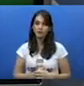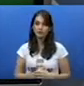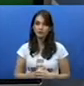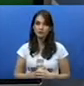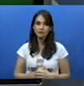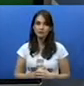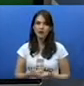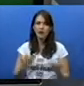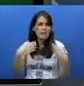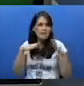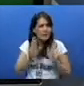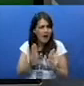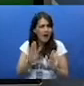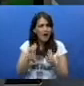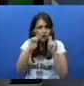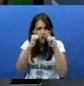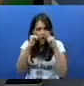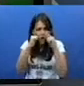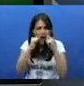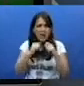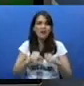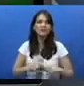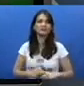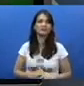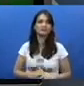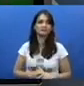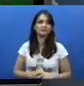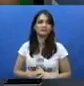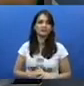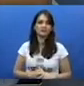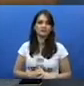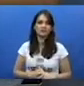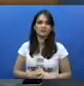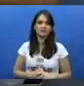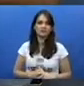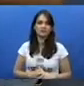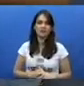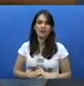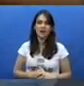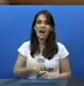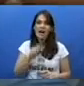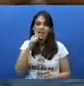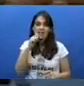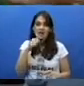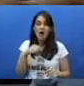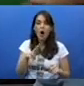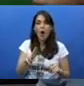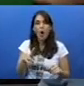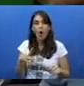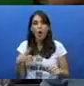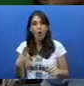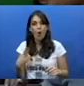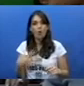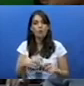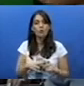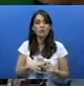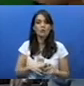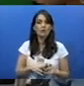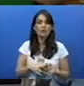Para de chorar, Maria. B, é castanha do para ou castanha do Pará faz bem à